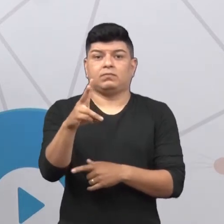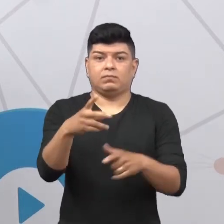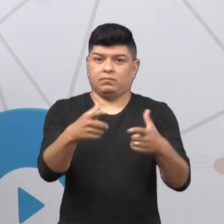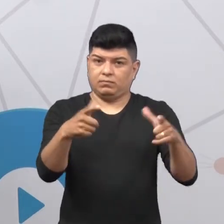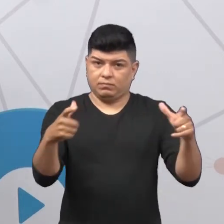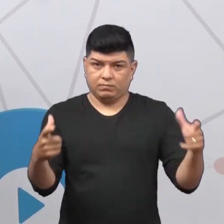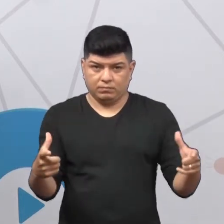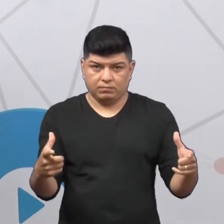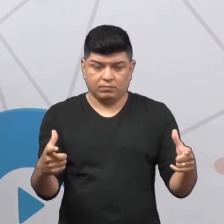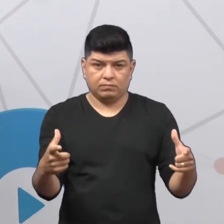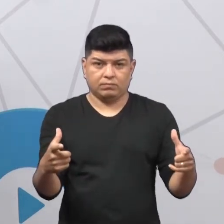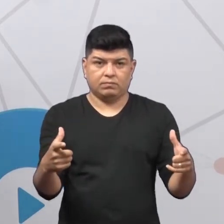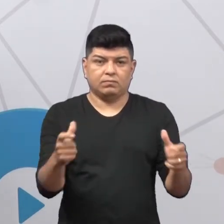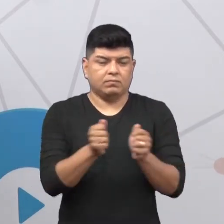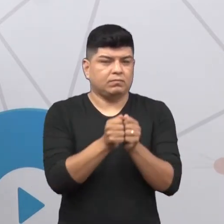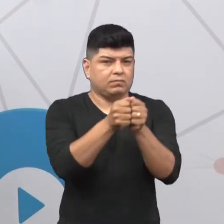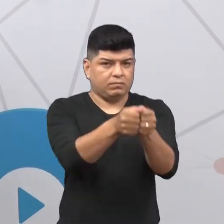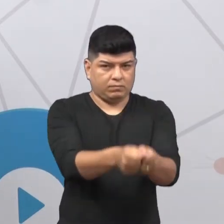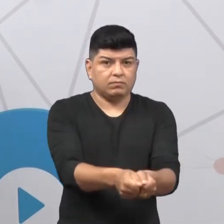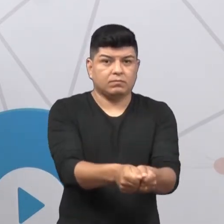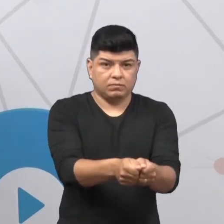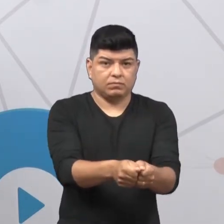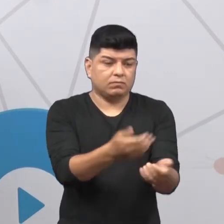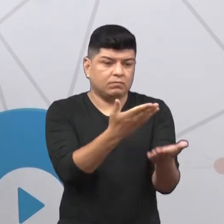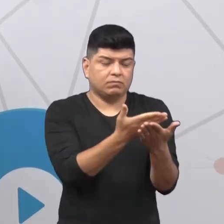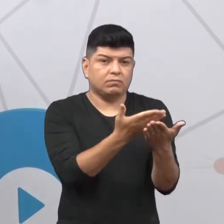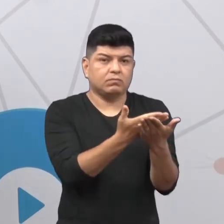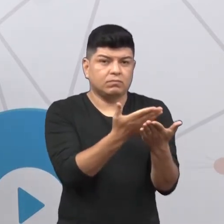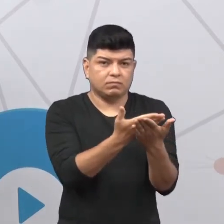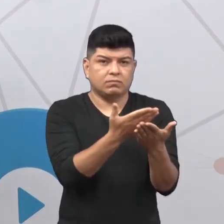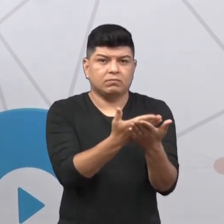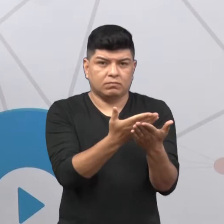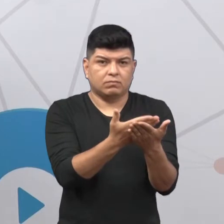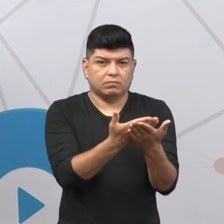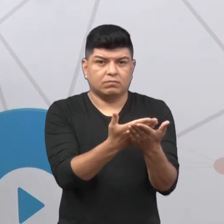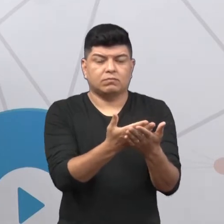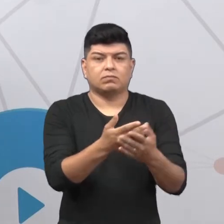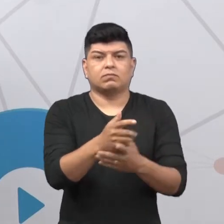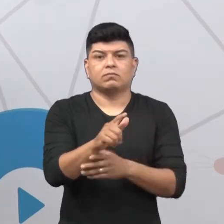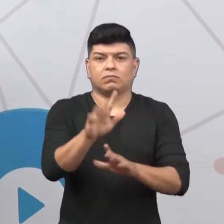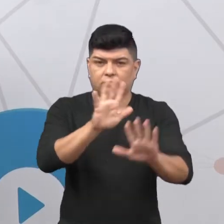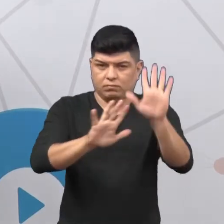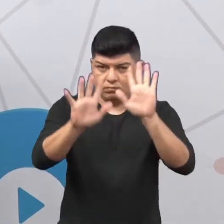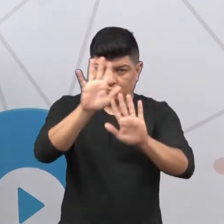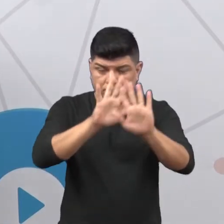grandezas que acompanham o estudo, né, do estado gasoso.